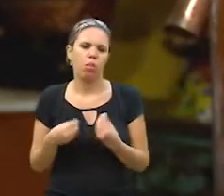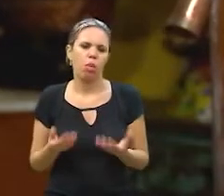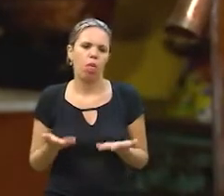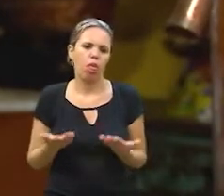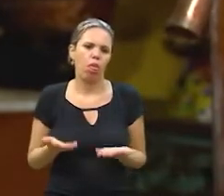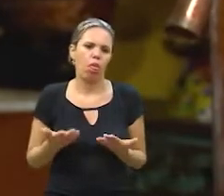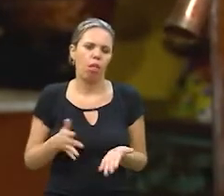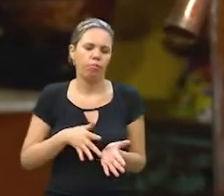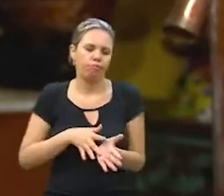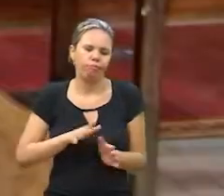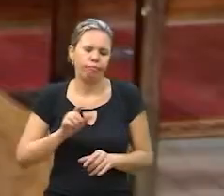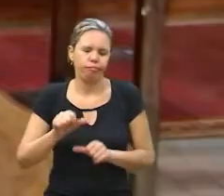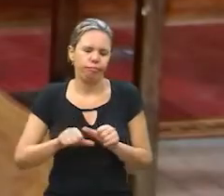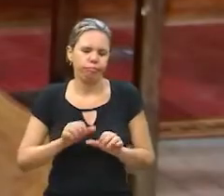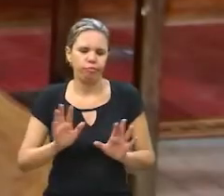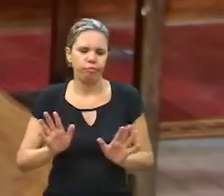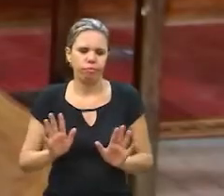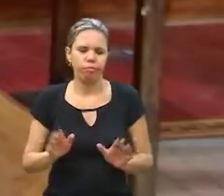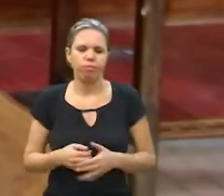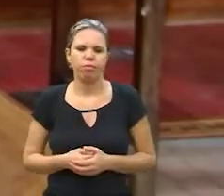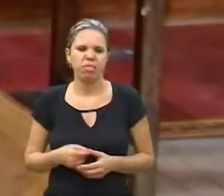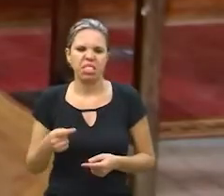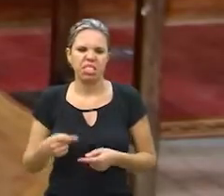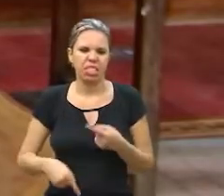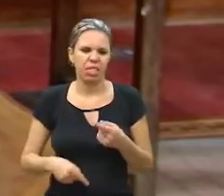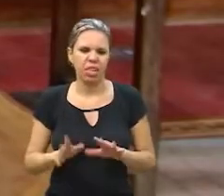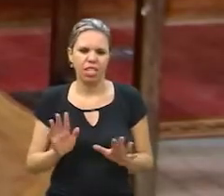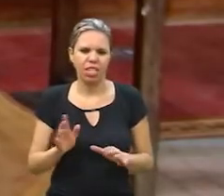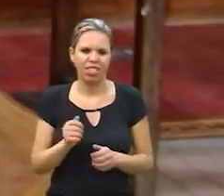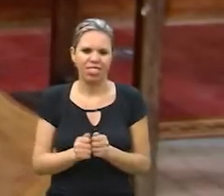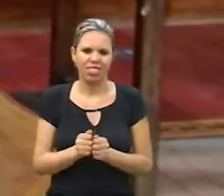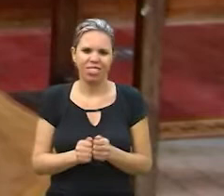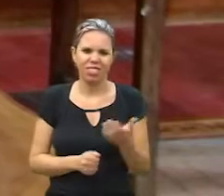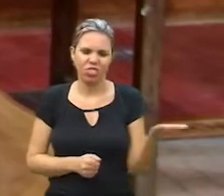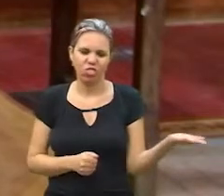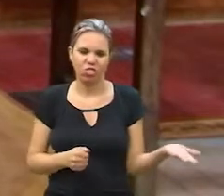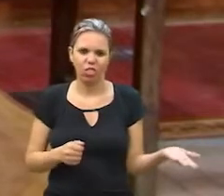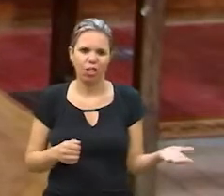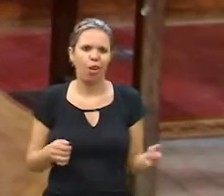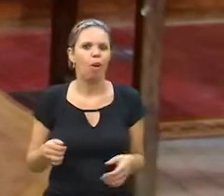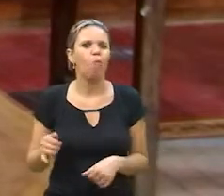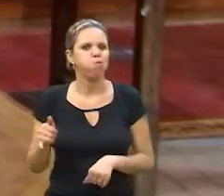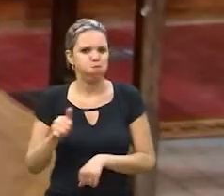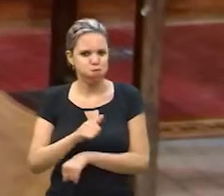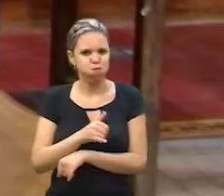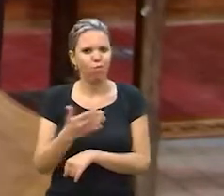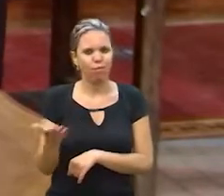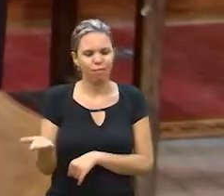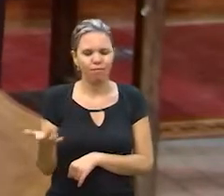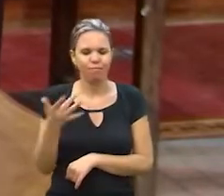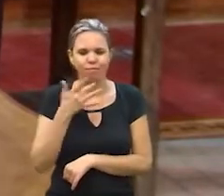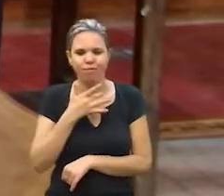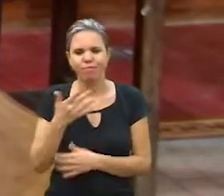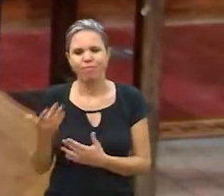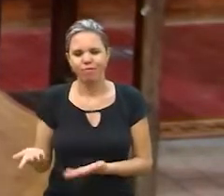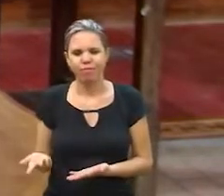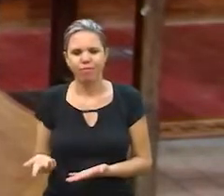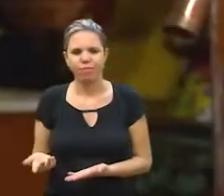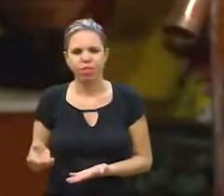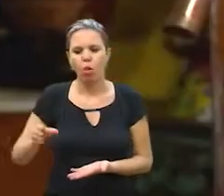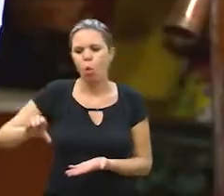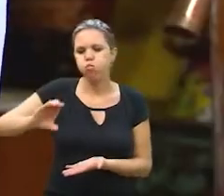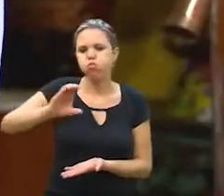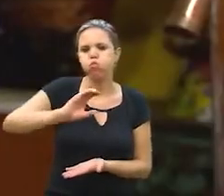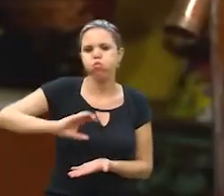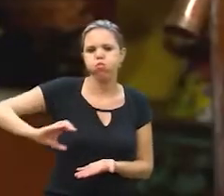dar aquela disfarçada, mas não tem nada de light no risoto de abóbora, né? Ô, chefe, e aí conta pra gente, né? O caldo,